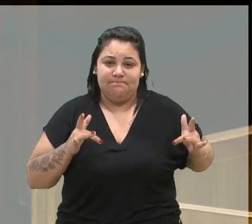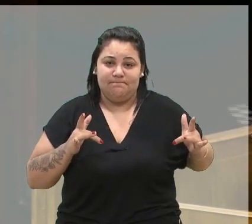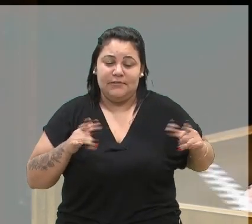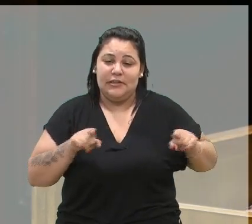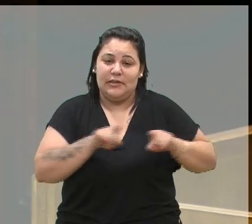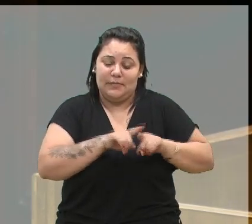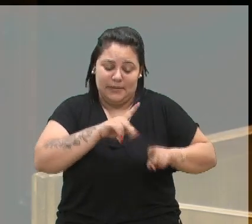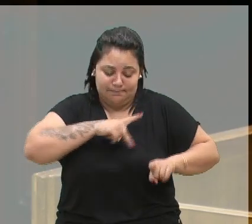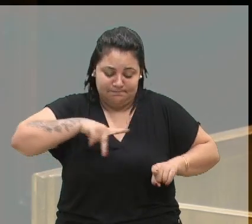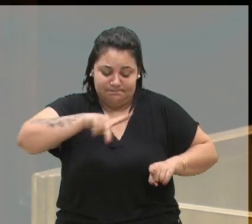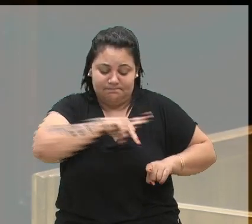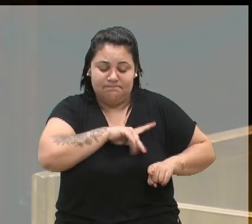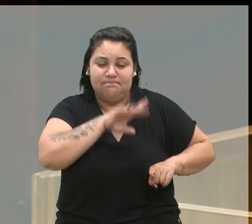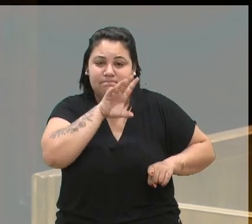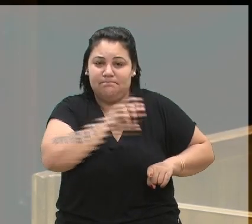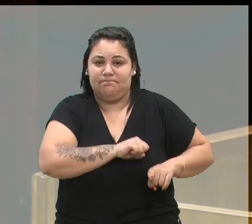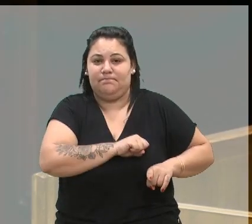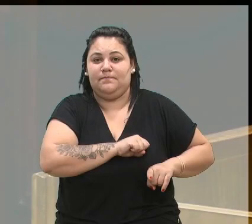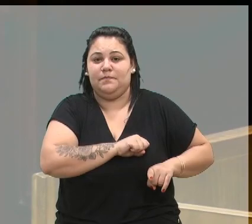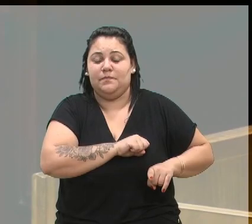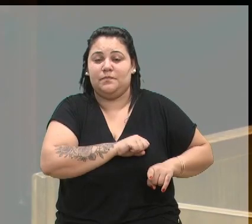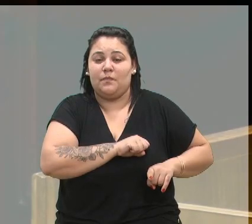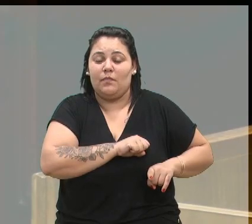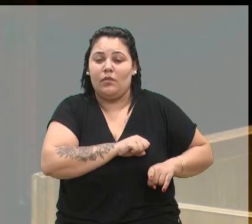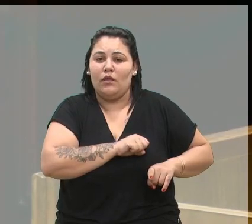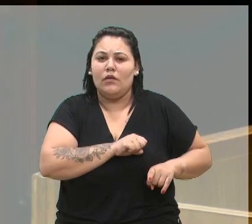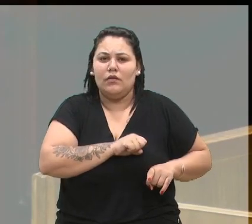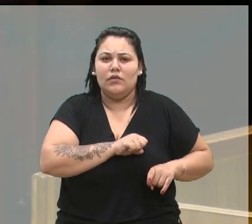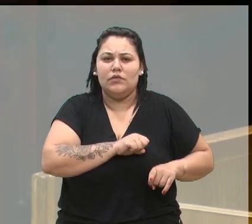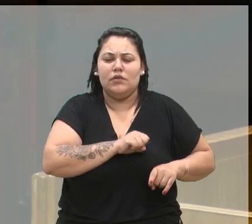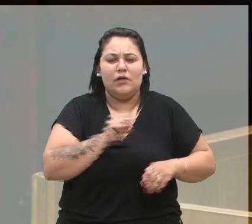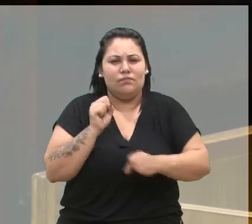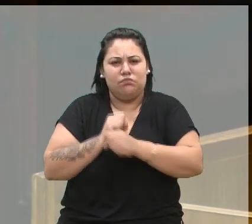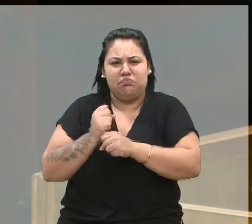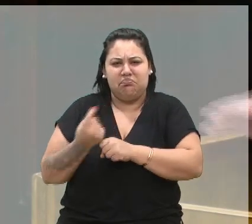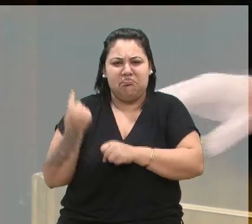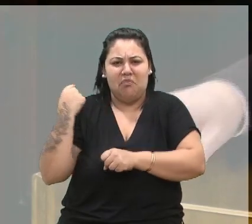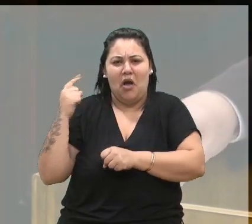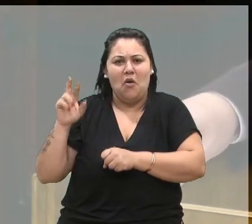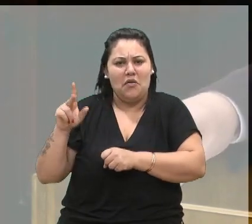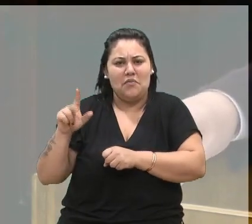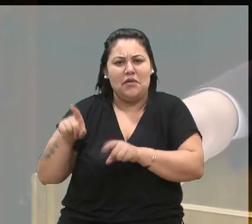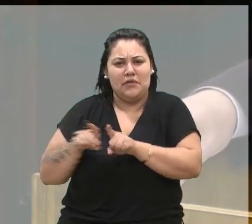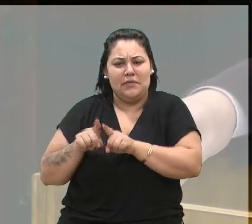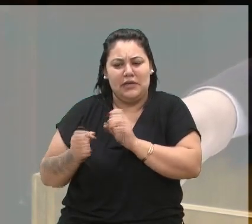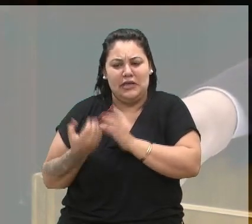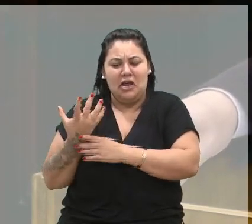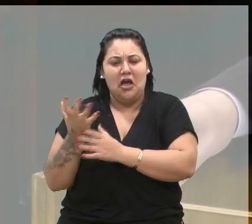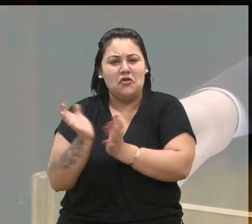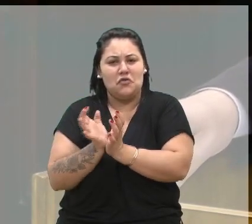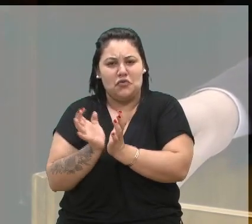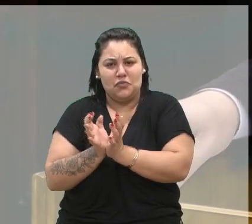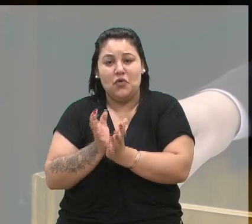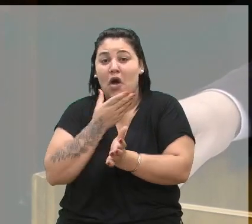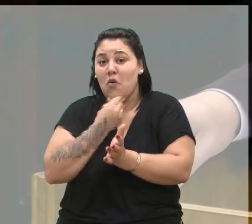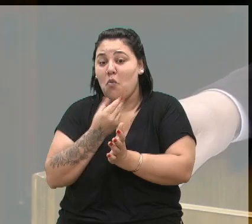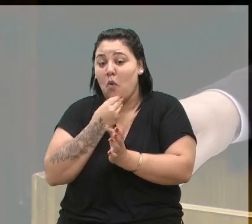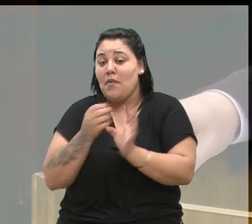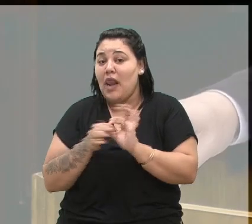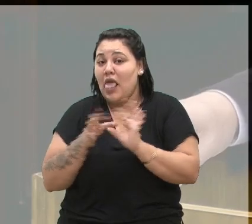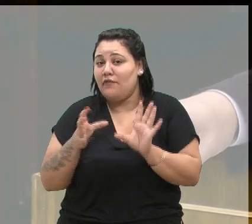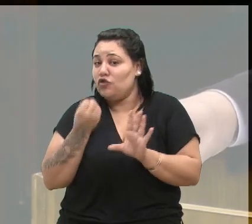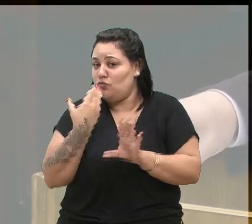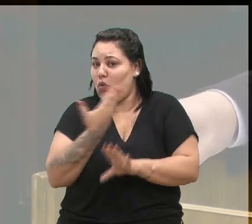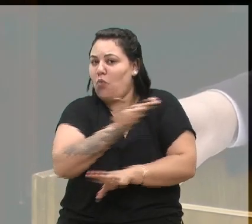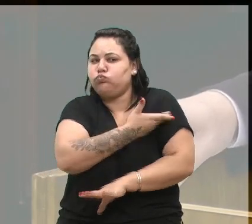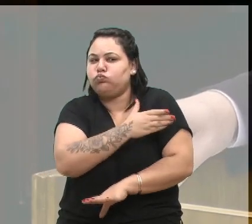patriotismo. Os irmãos da época da fundação, além de serem homens livres e de bons costumes,